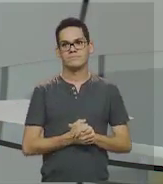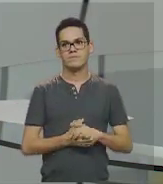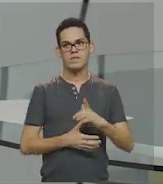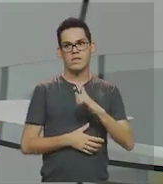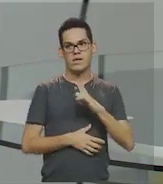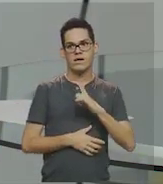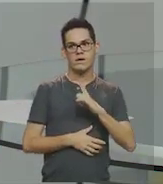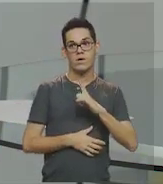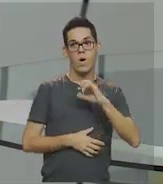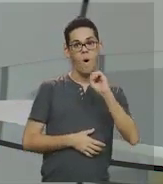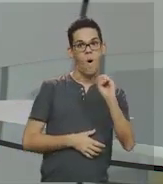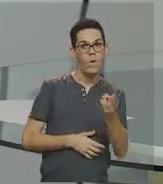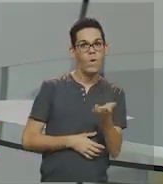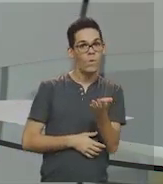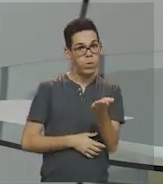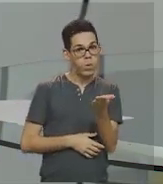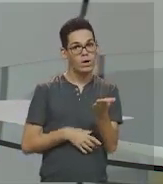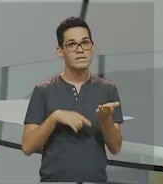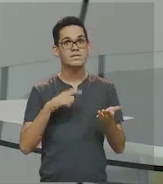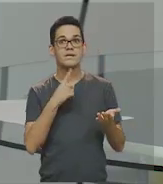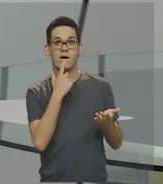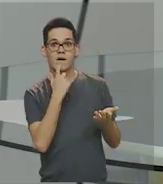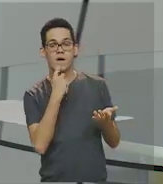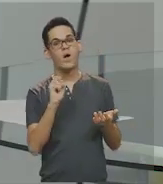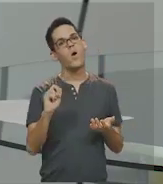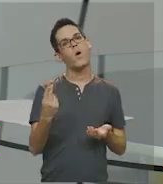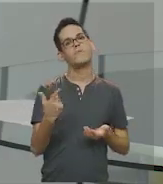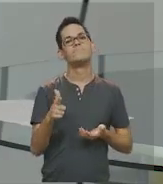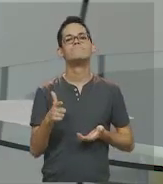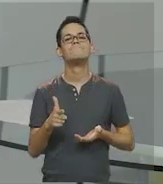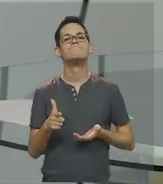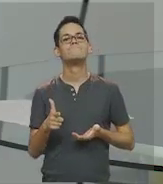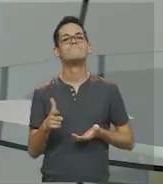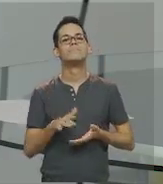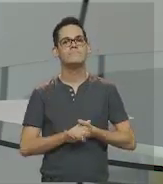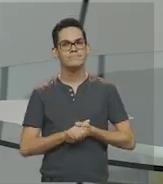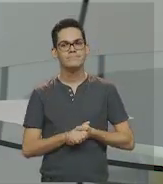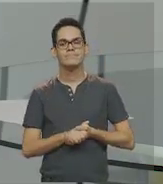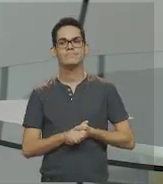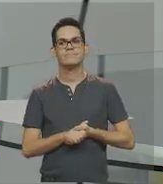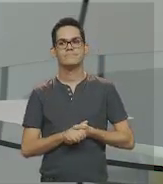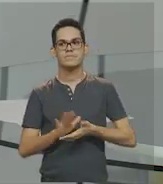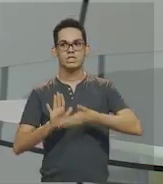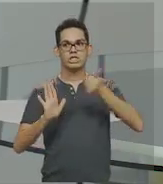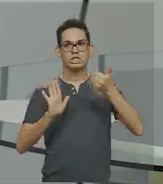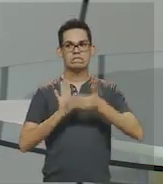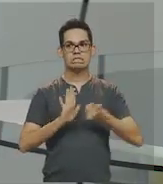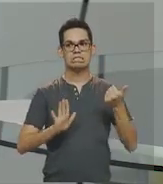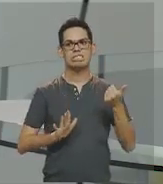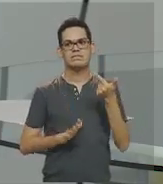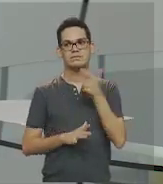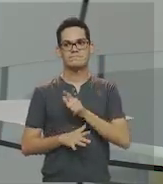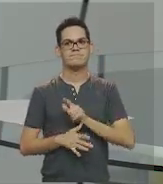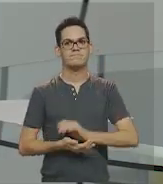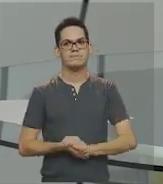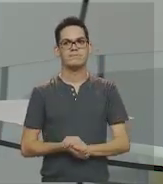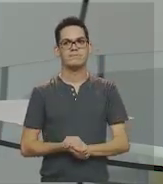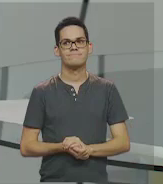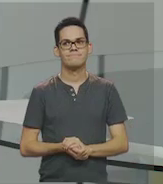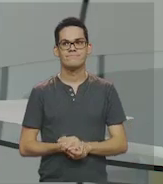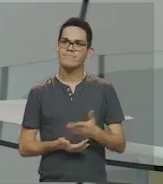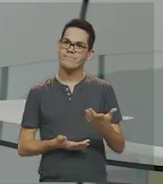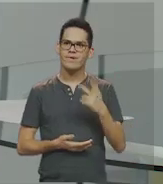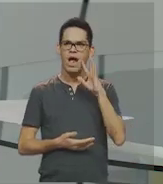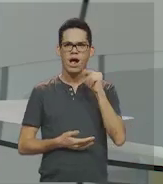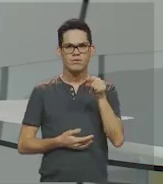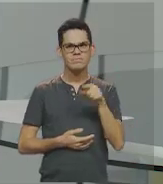tem o pó vermelho ou você não tem. Você não consegue extrair, né? Você não consegue produzir isso aí. Então,